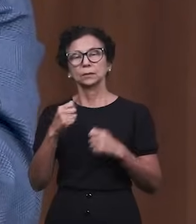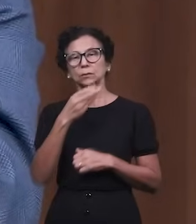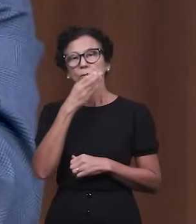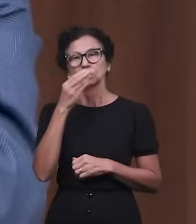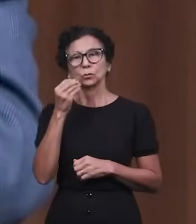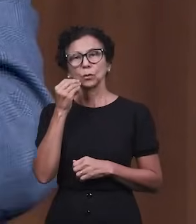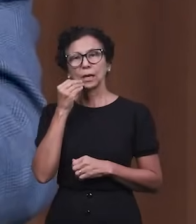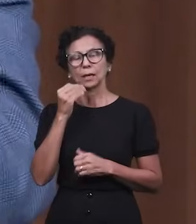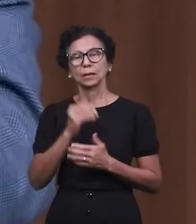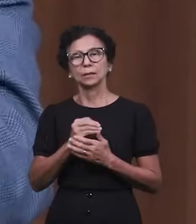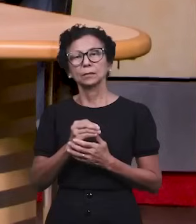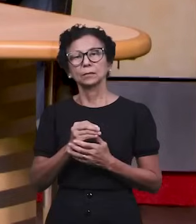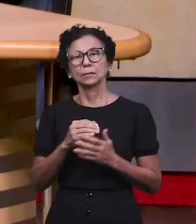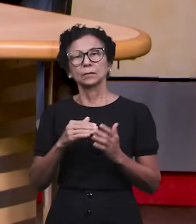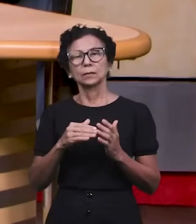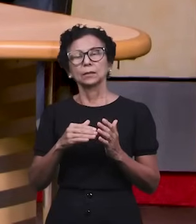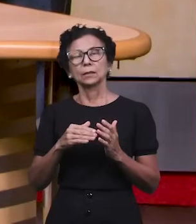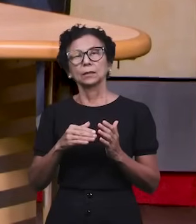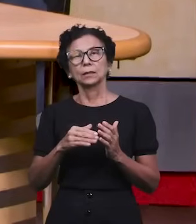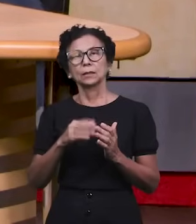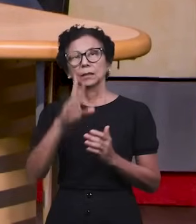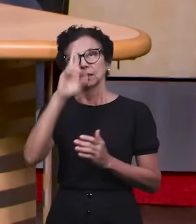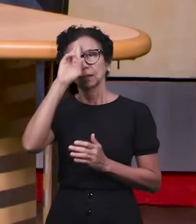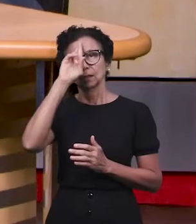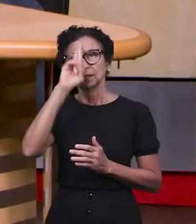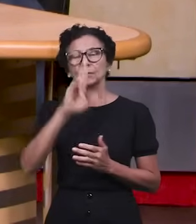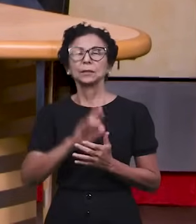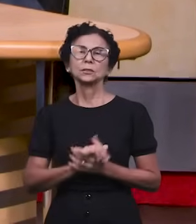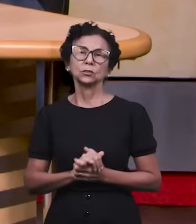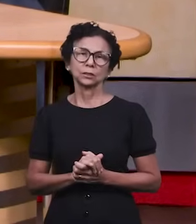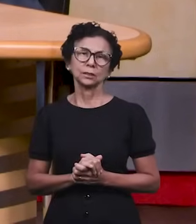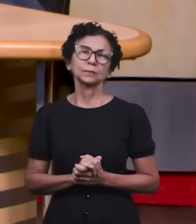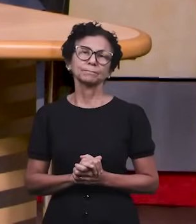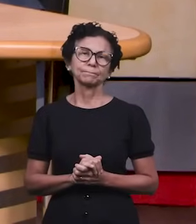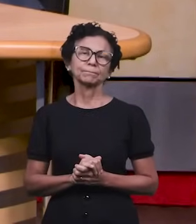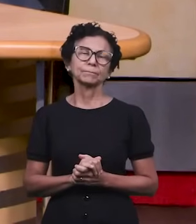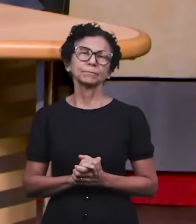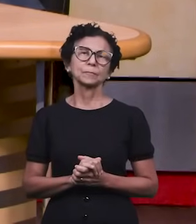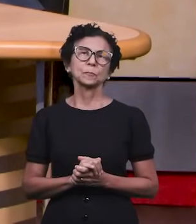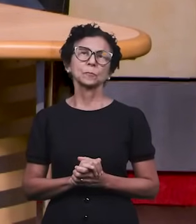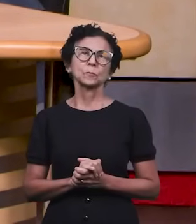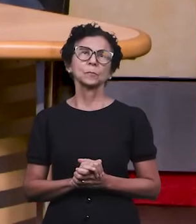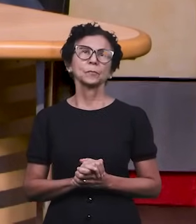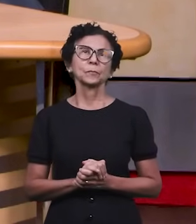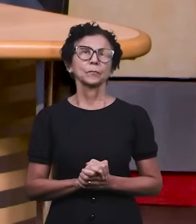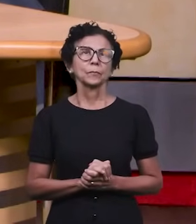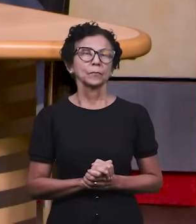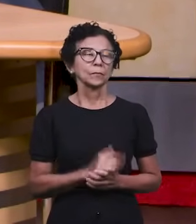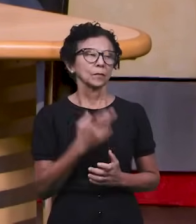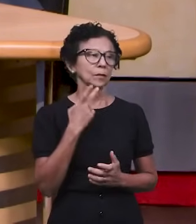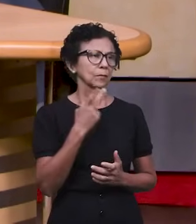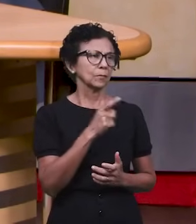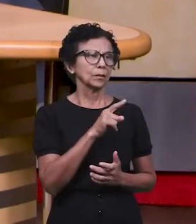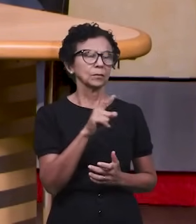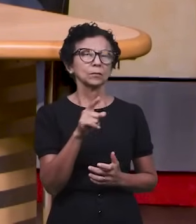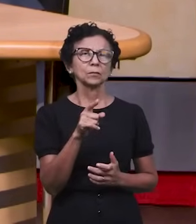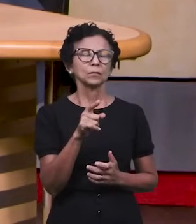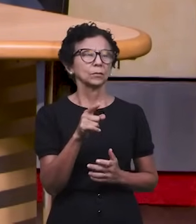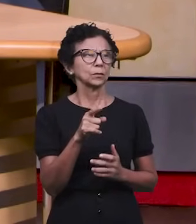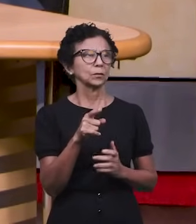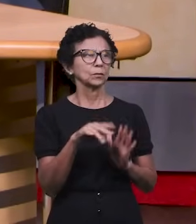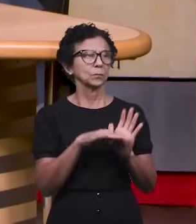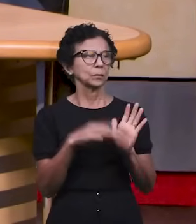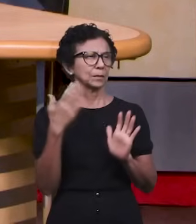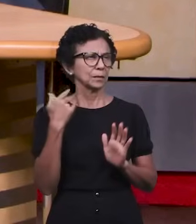meio-dia. Eu também dou essa... Eu é uma recomendação, linha. né? Recomendação. Porque é o seguinte, é o que você falou, não sei se foi você